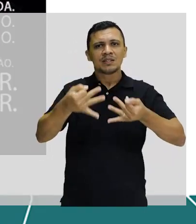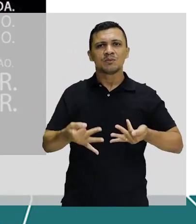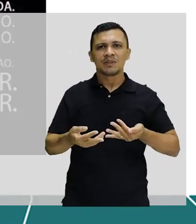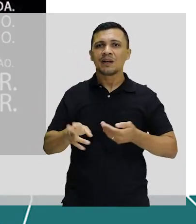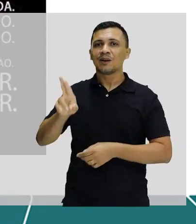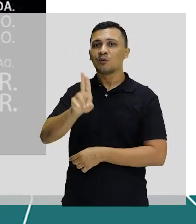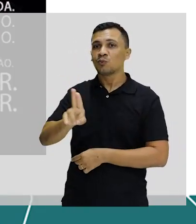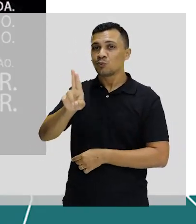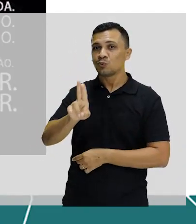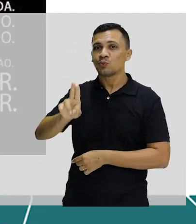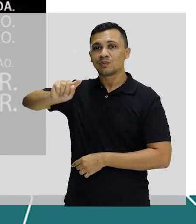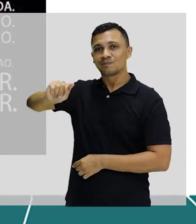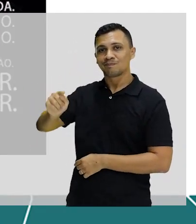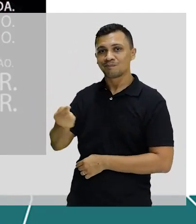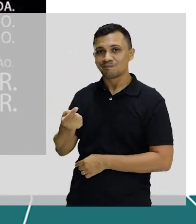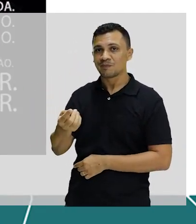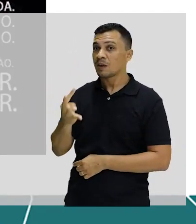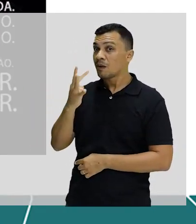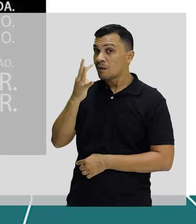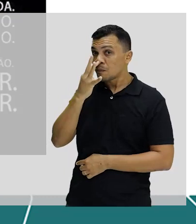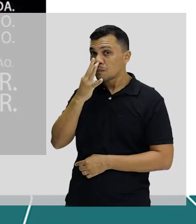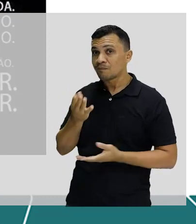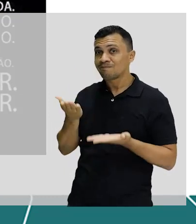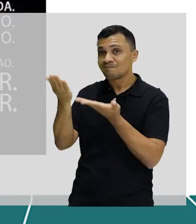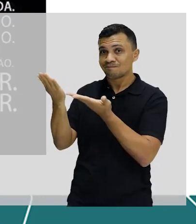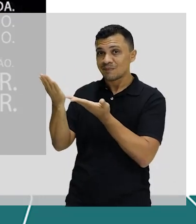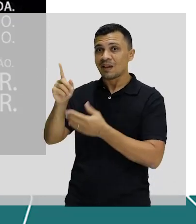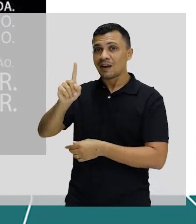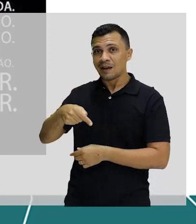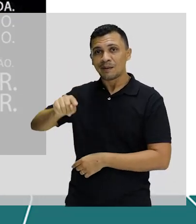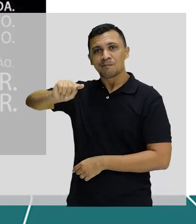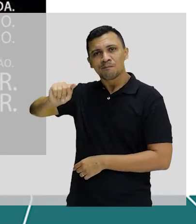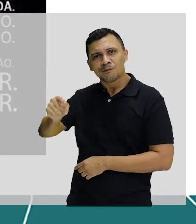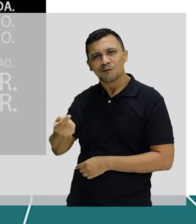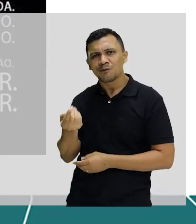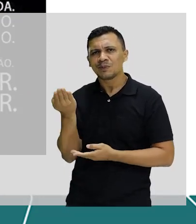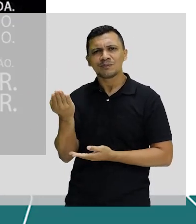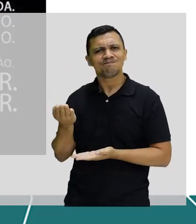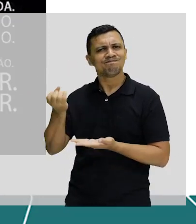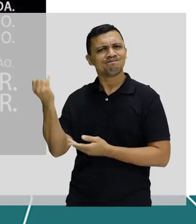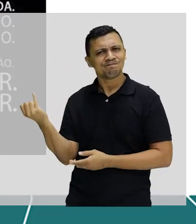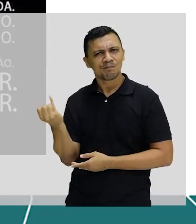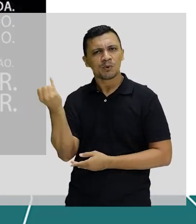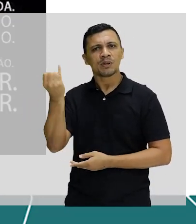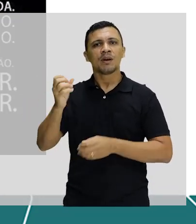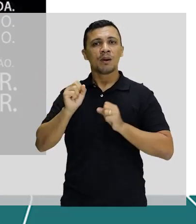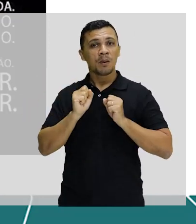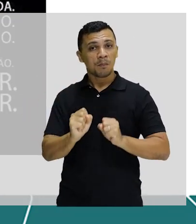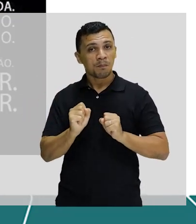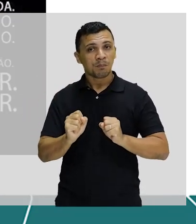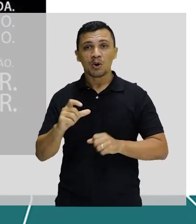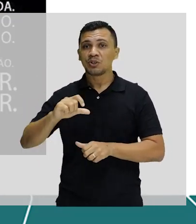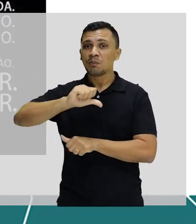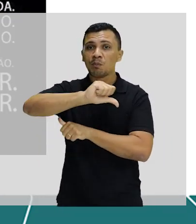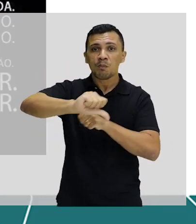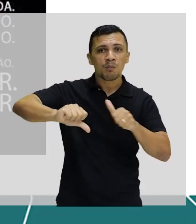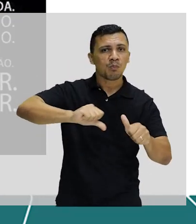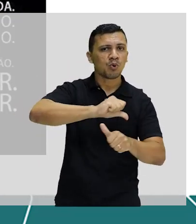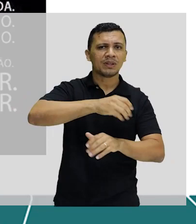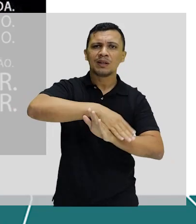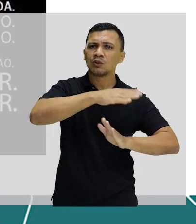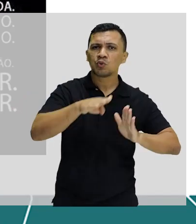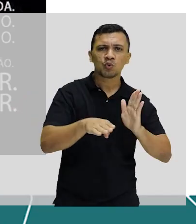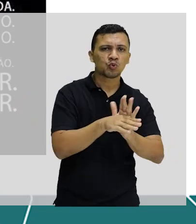da vírgula. E observem como a vírgula ela é tão importante que ela pode ocasionar totalmente a mudança do